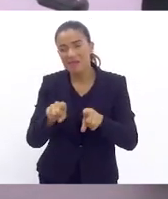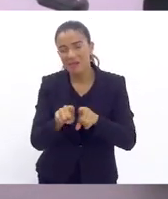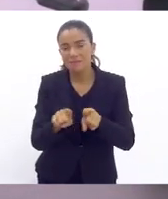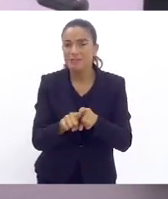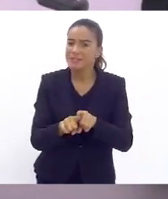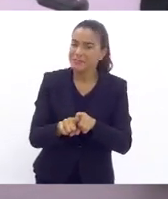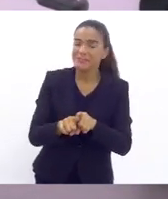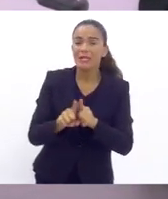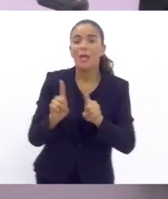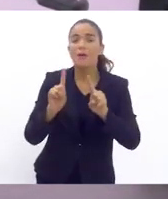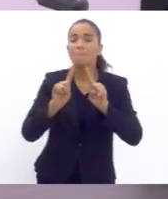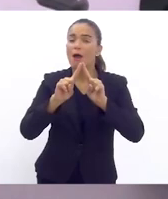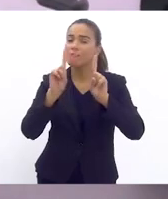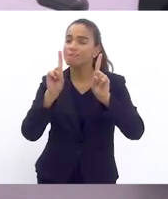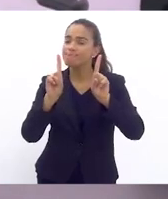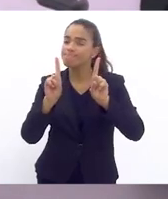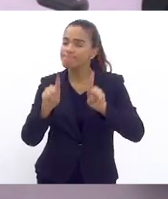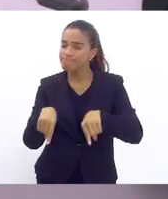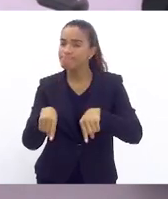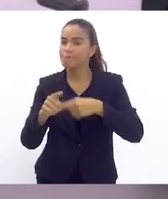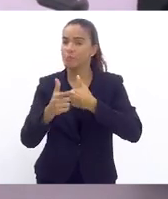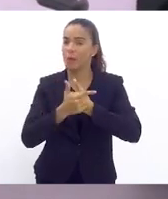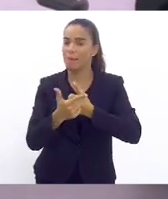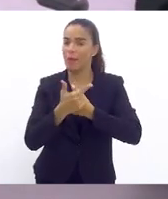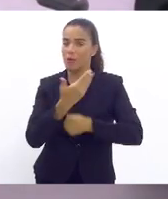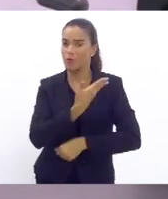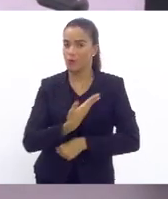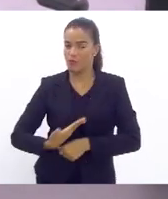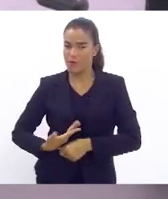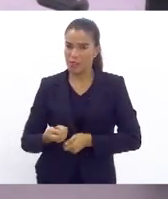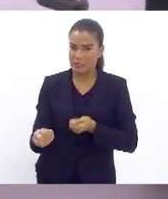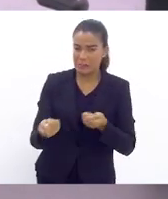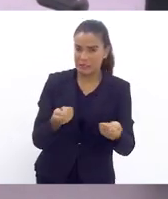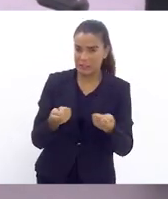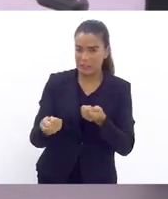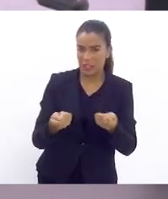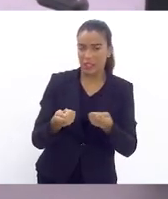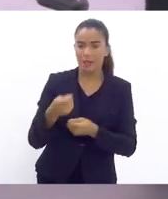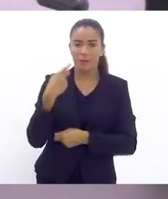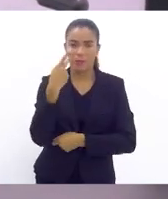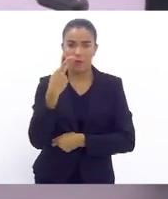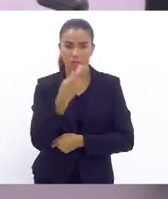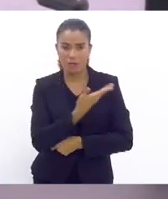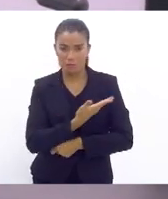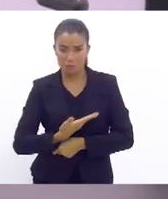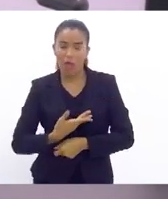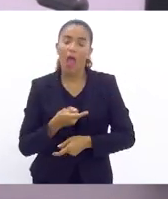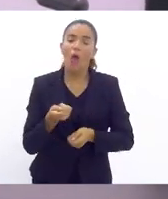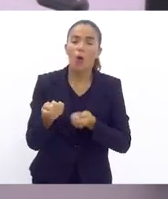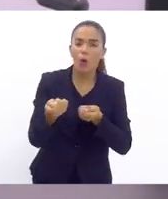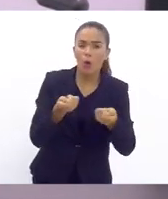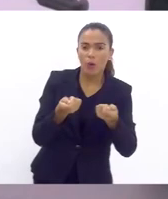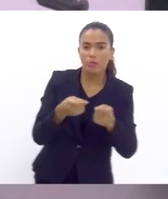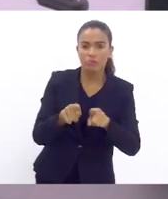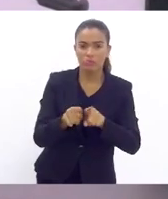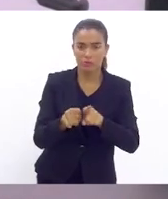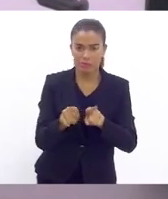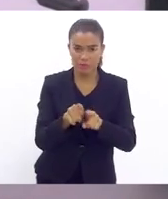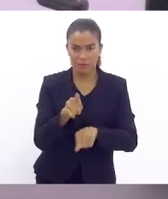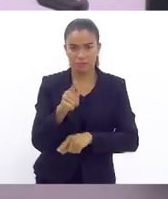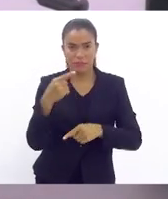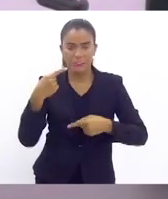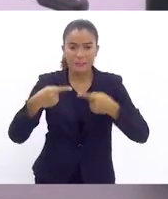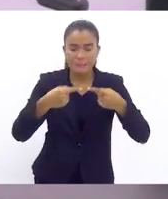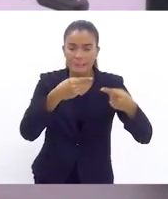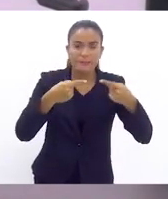a função do governo para além de gerir né políticas públicas a gente tem que também coordenar essas políticas públicas com o objetivo